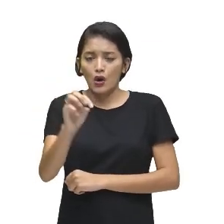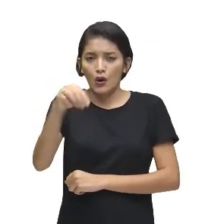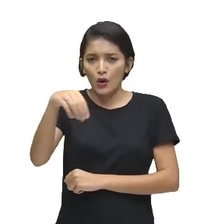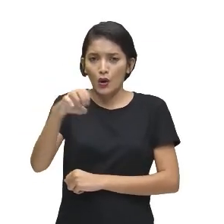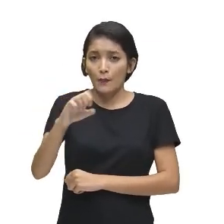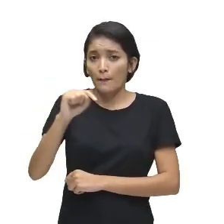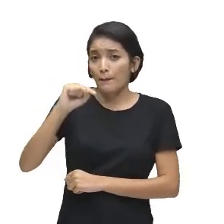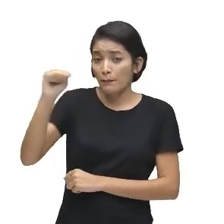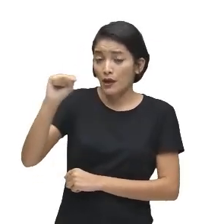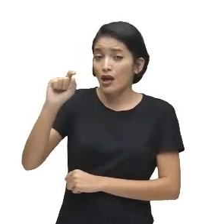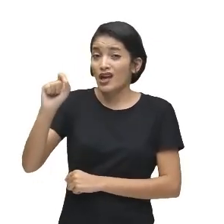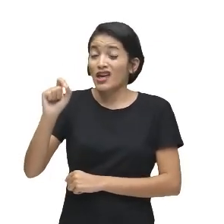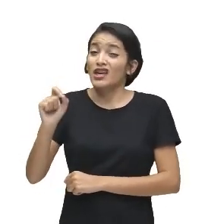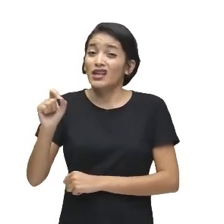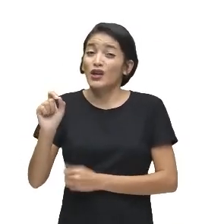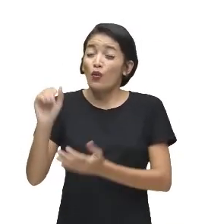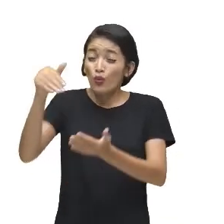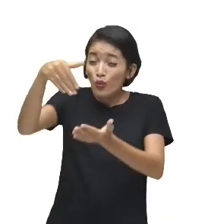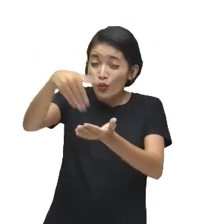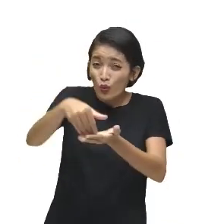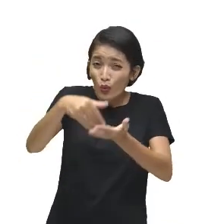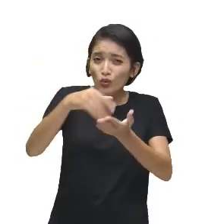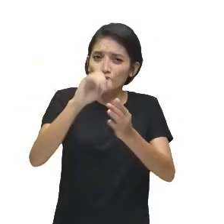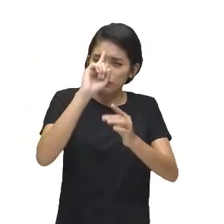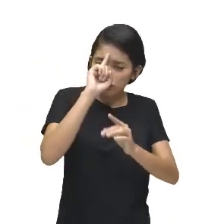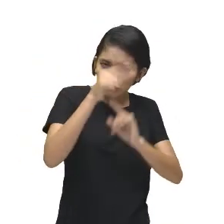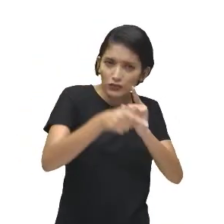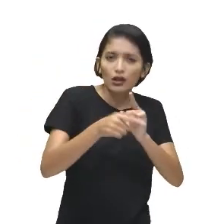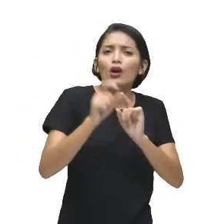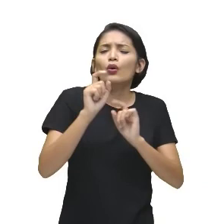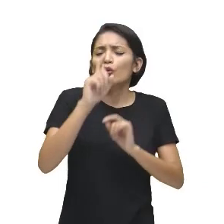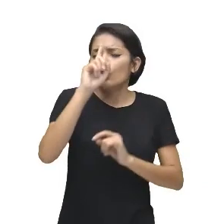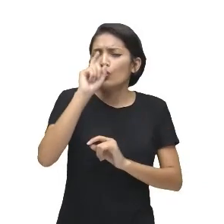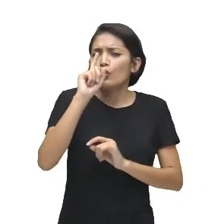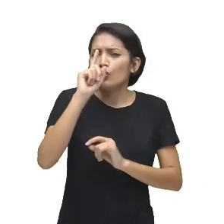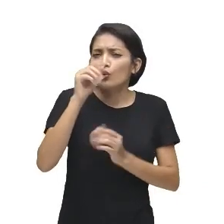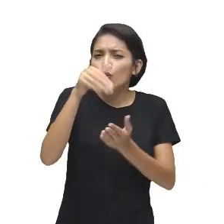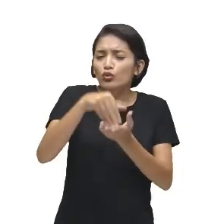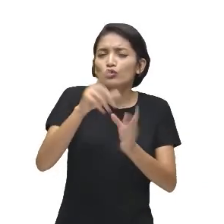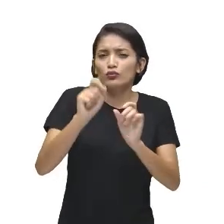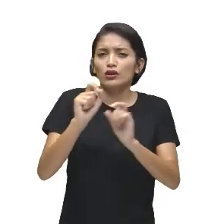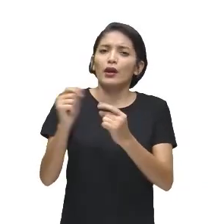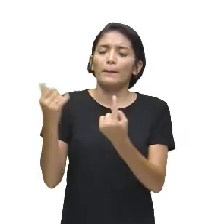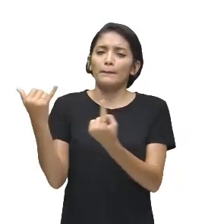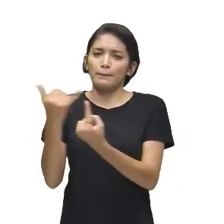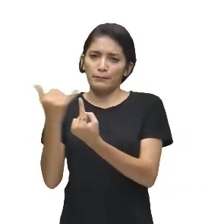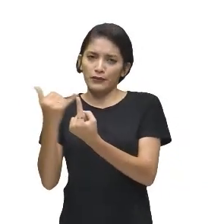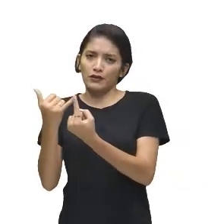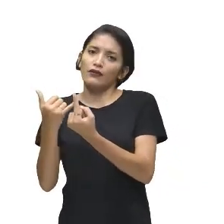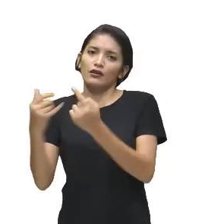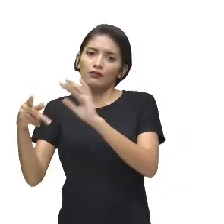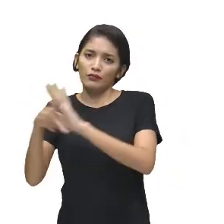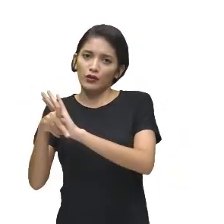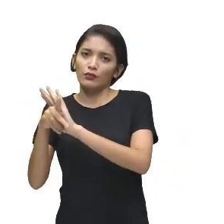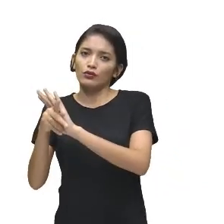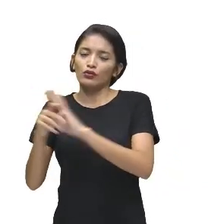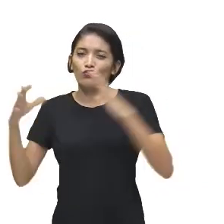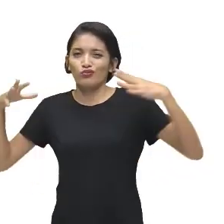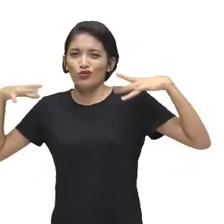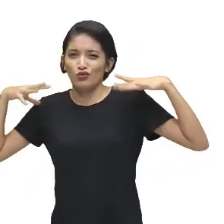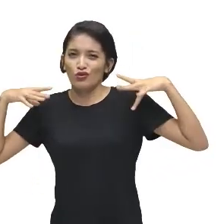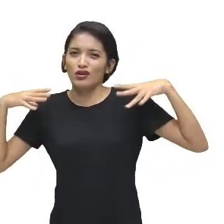o último enviado, o último profeta, né? Que teve uma revelação do anjo Gabriel,